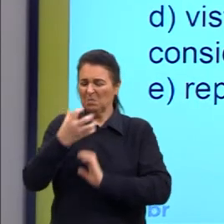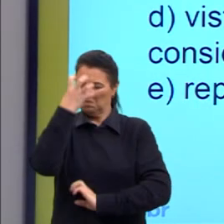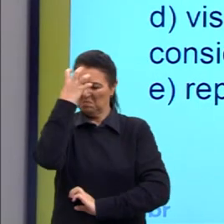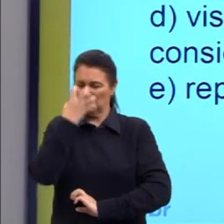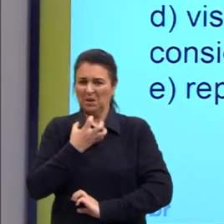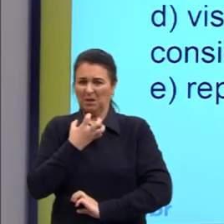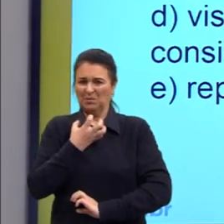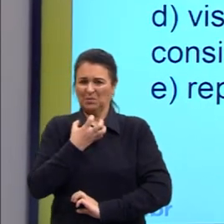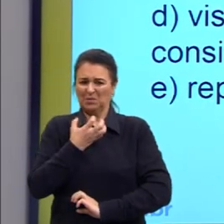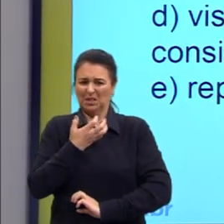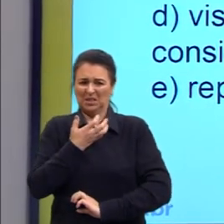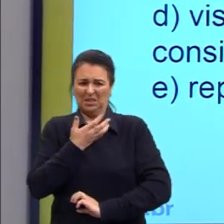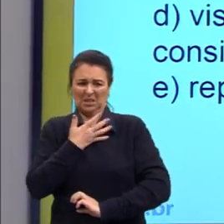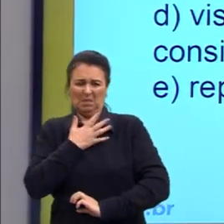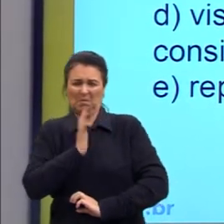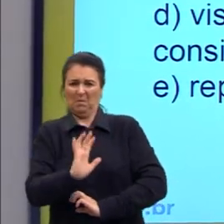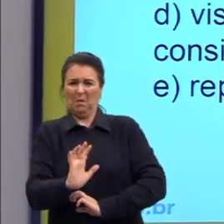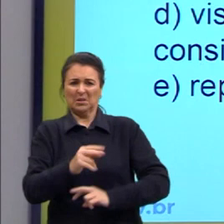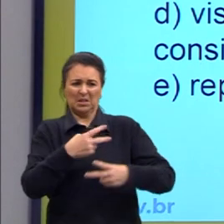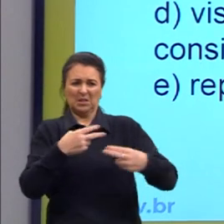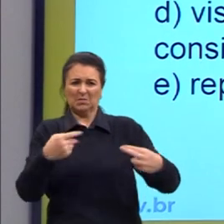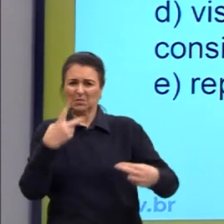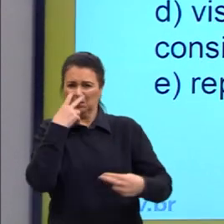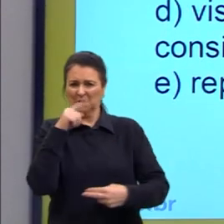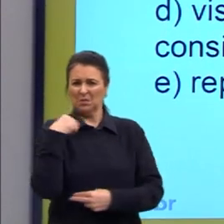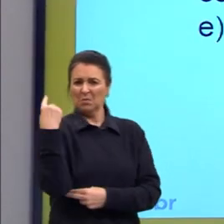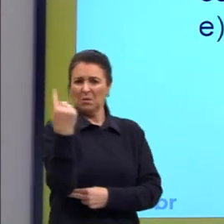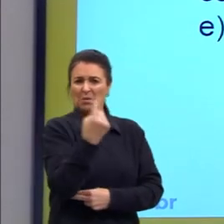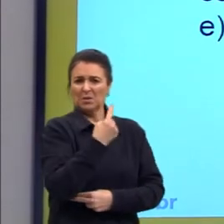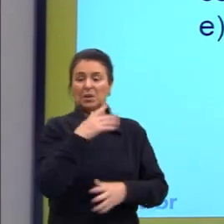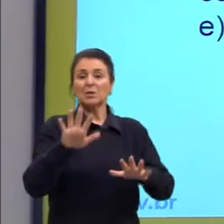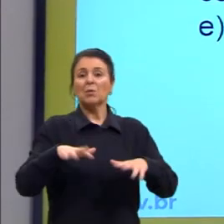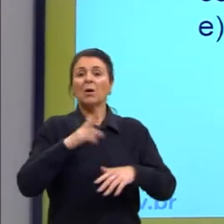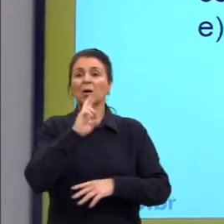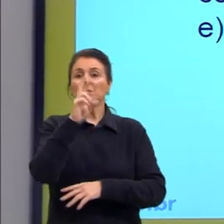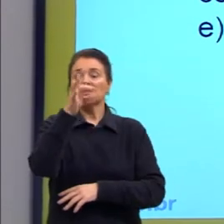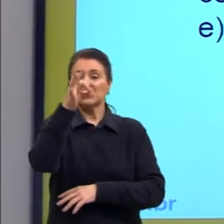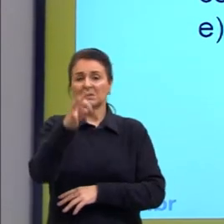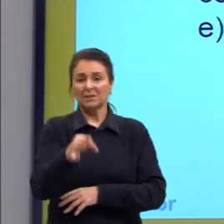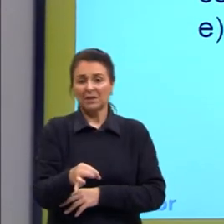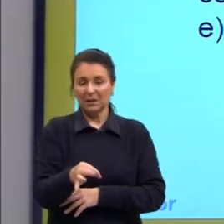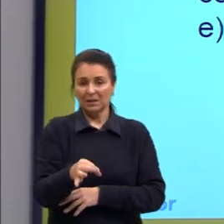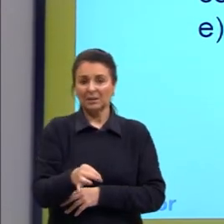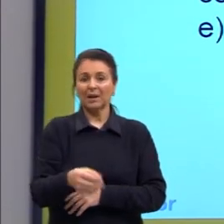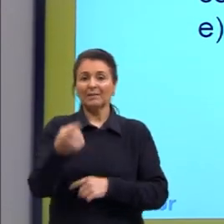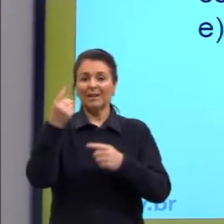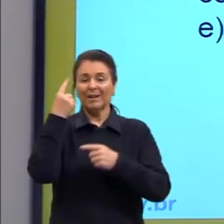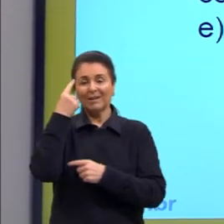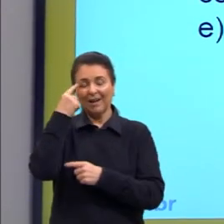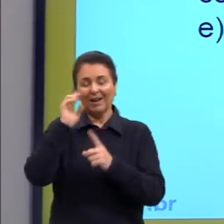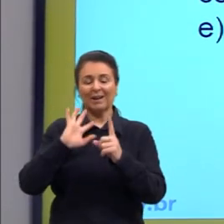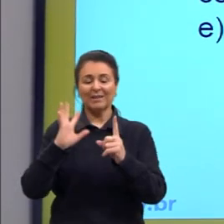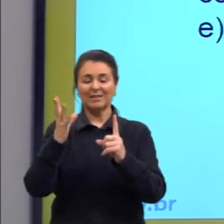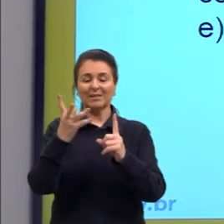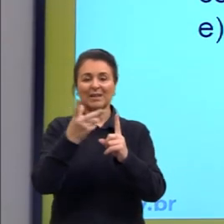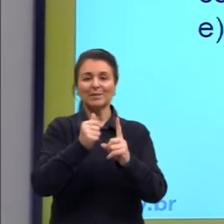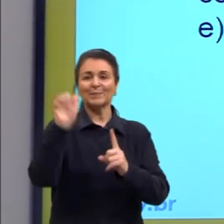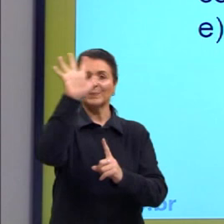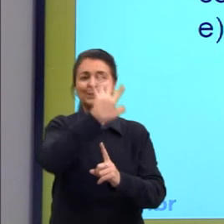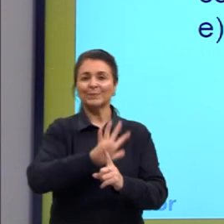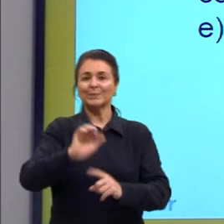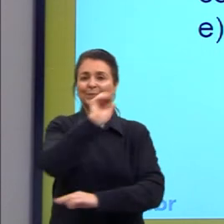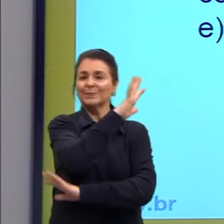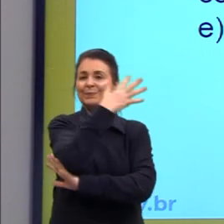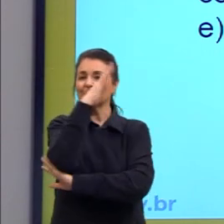não sabemos que o indígena não é mais assim Então qual que é a nossa resposta certa né Ele é idealizado sobre o pano de fundo